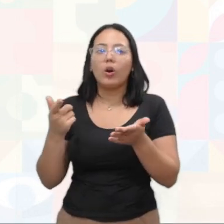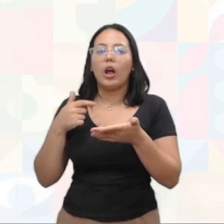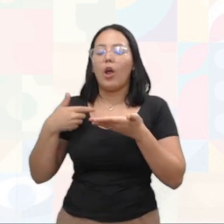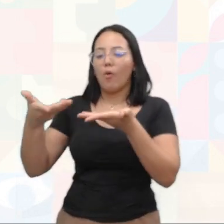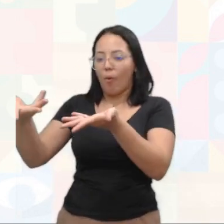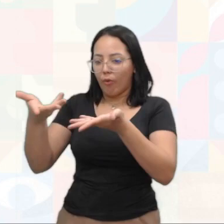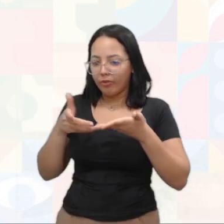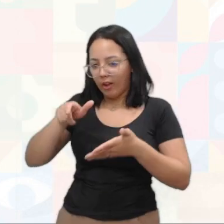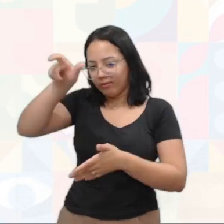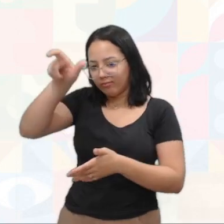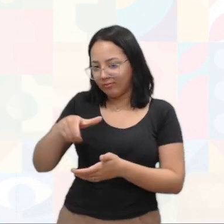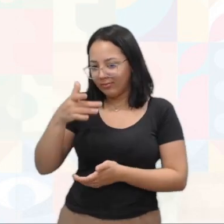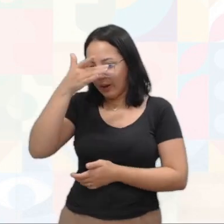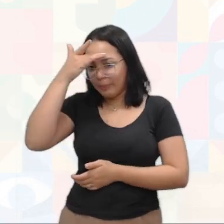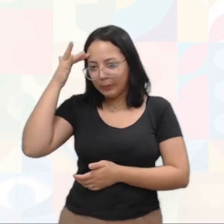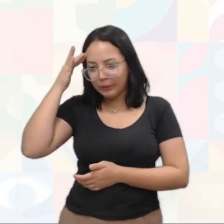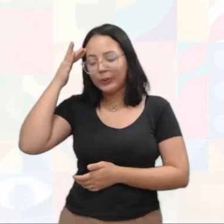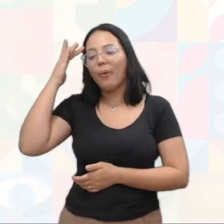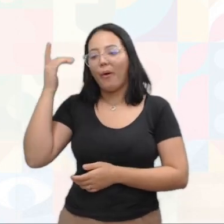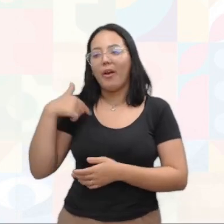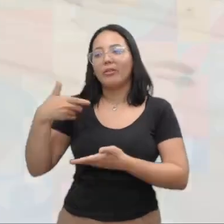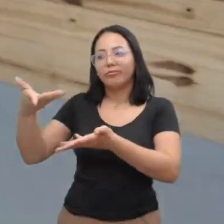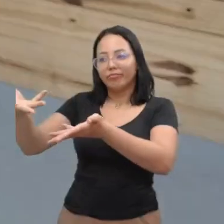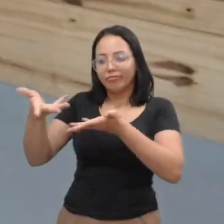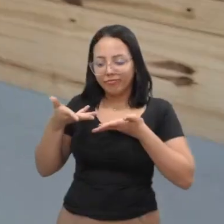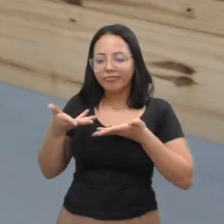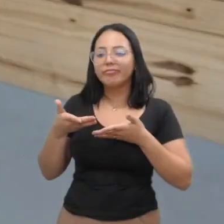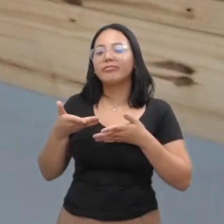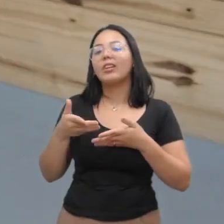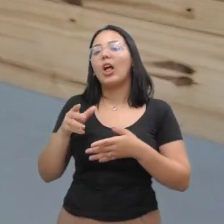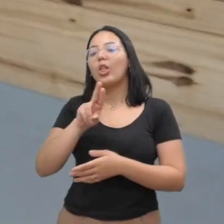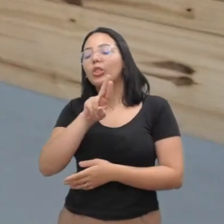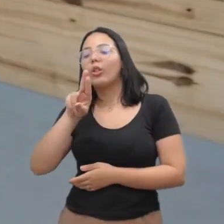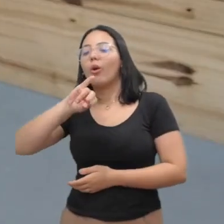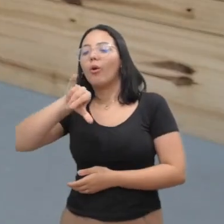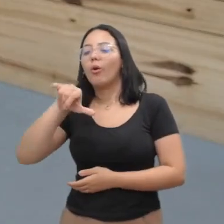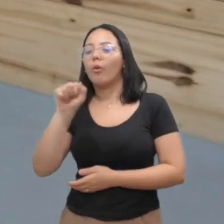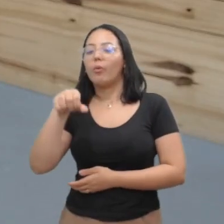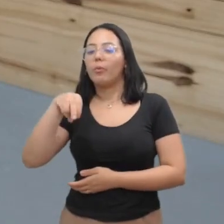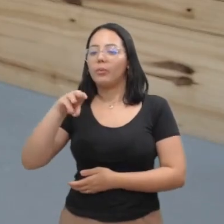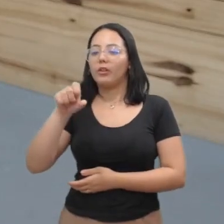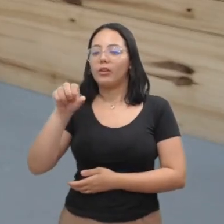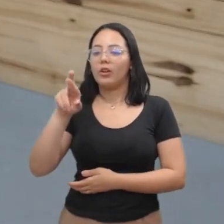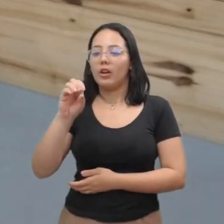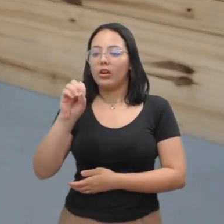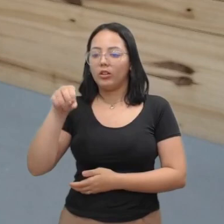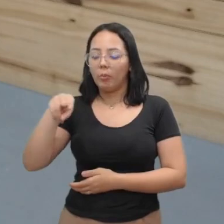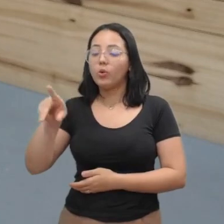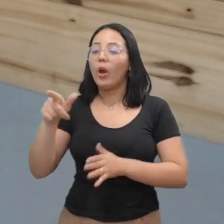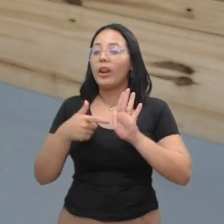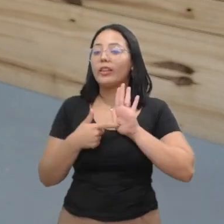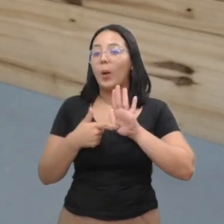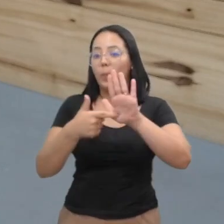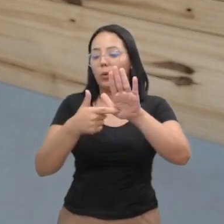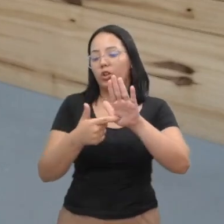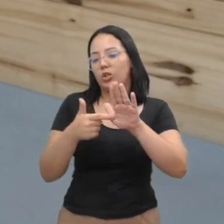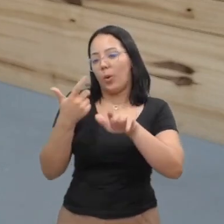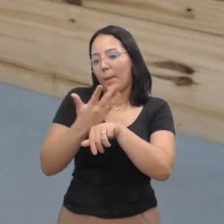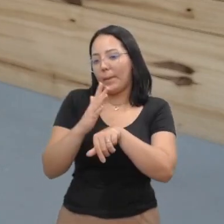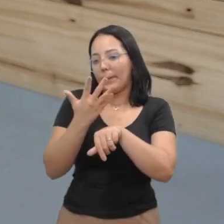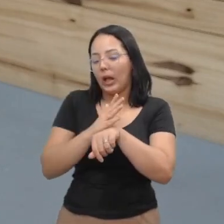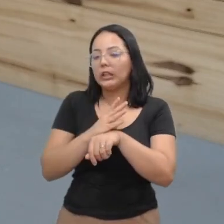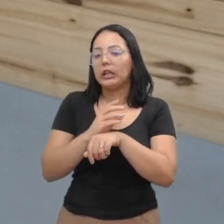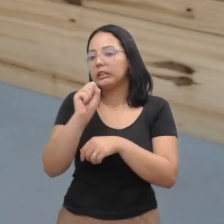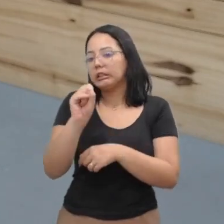agora o meu convidado, que tenho a honra de trazê-lo aqui, que é Jamerson Vieira, que vai fazer a demonstração prática